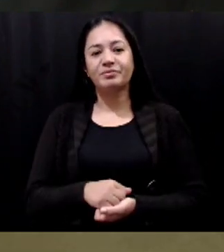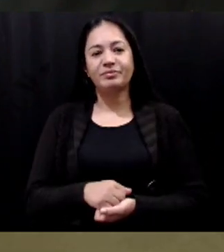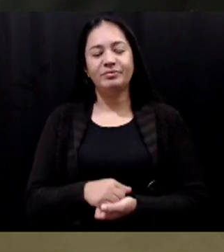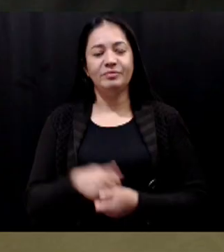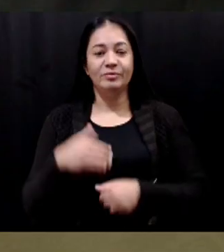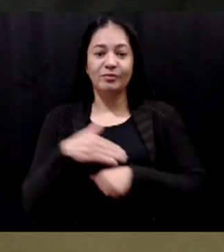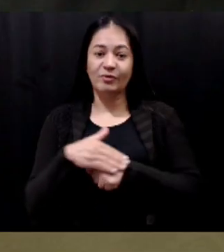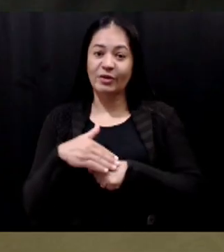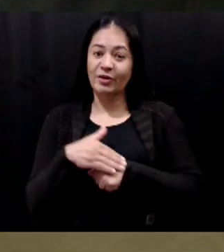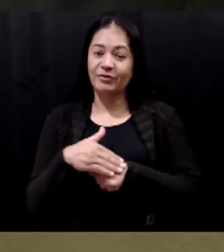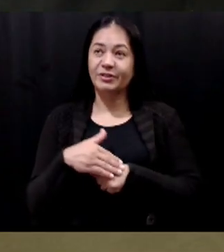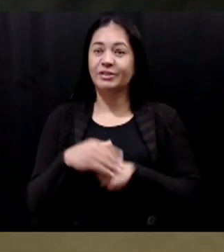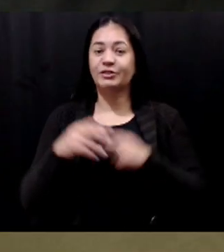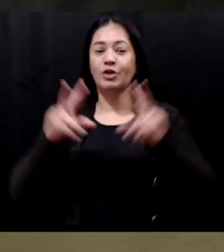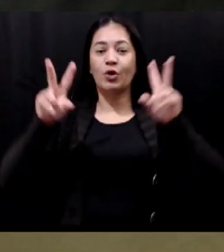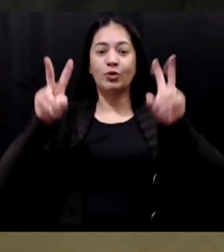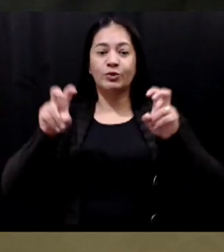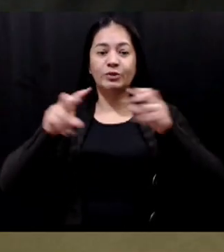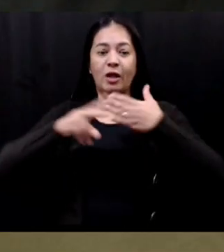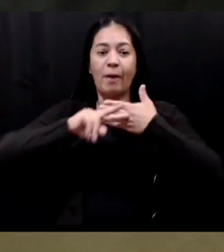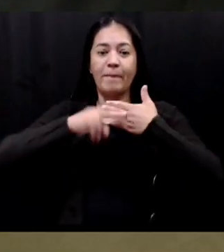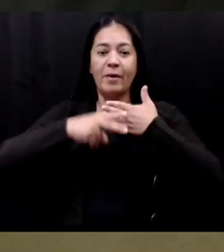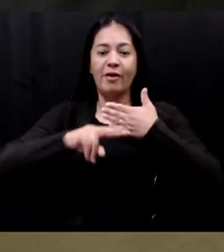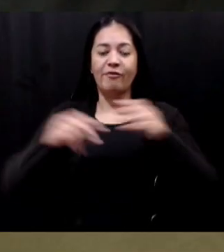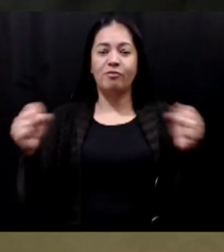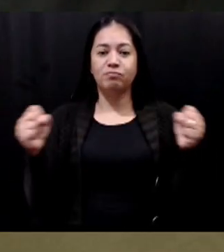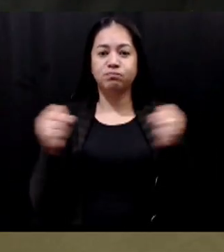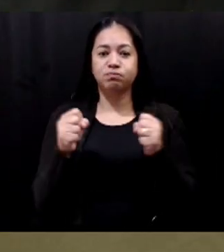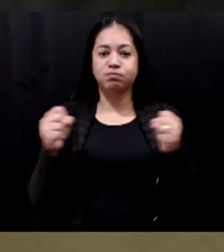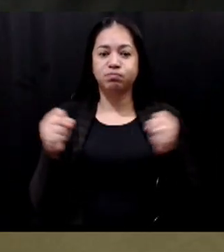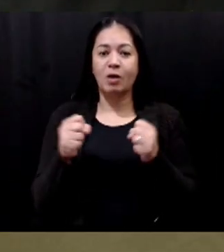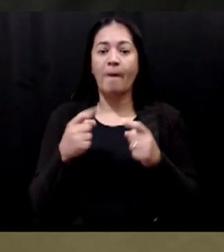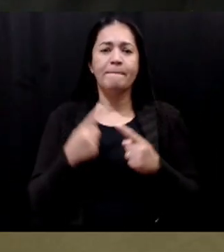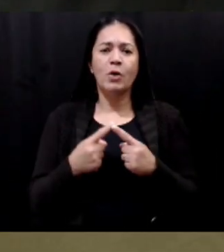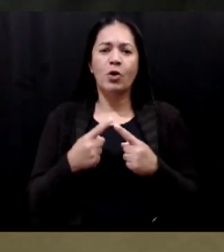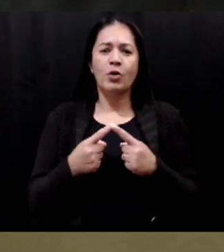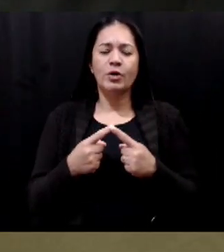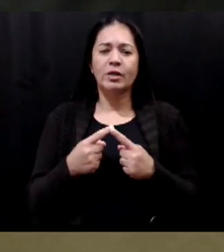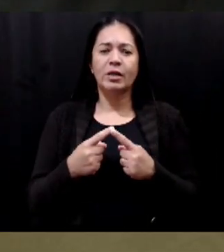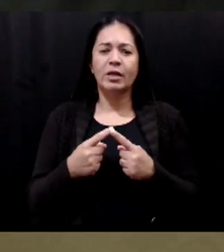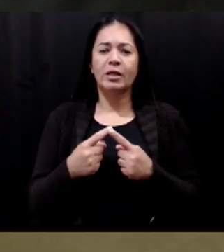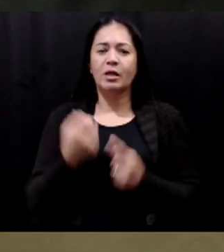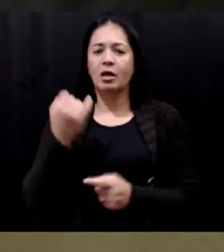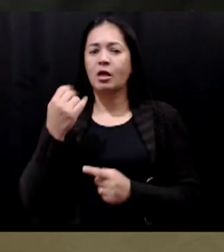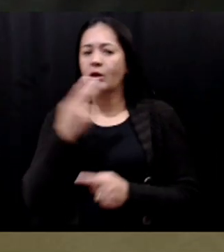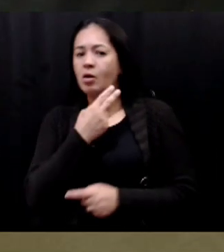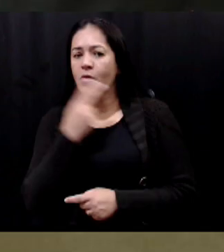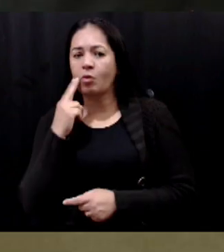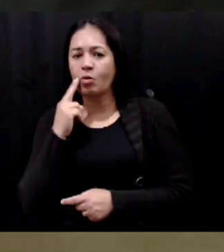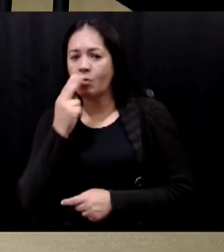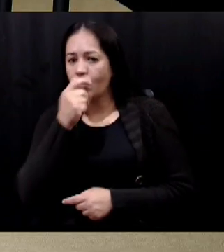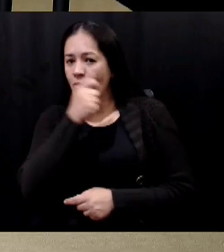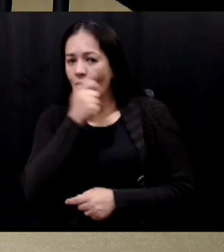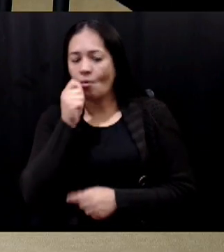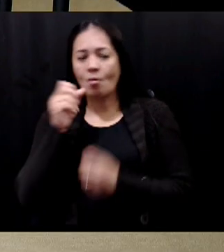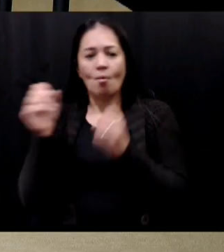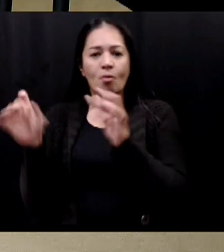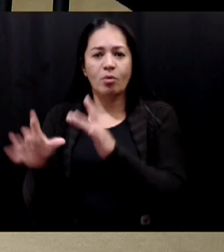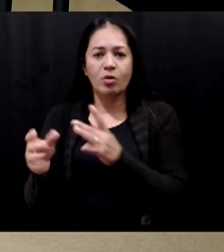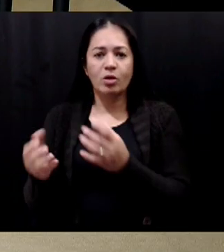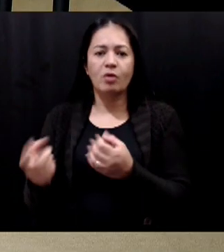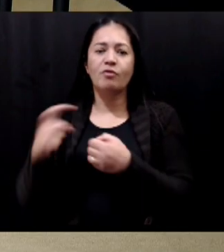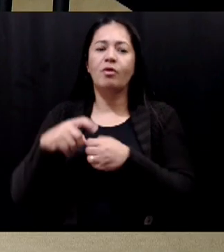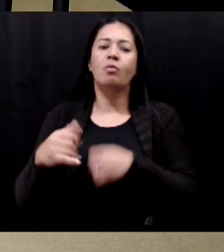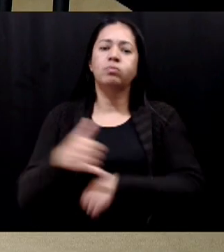por que que a balança sobe após a dieta, né, e como a gente faz para estabilizar o peso. Tem como estabilizar